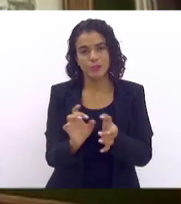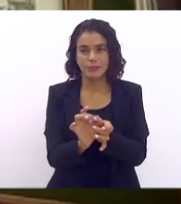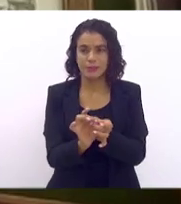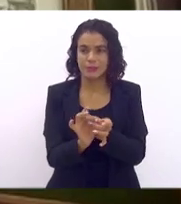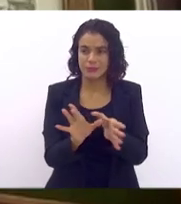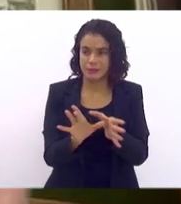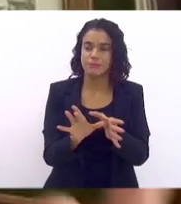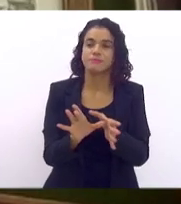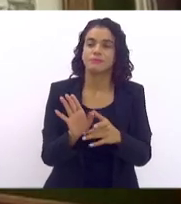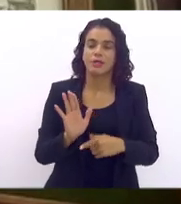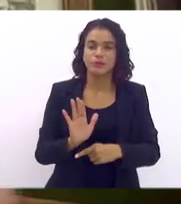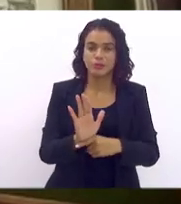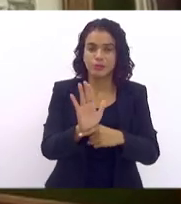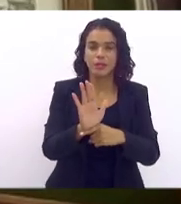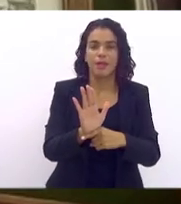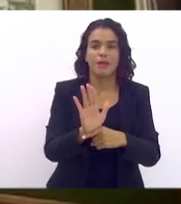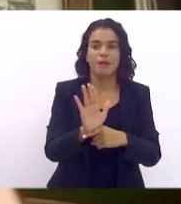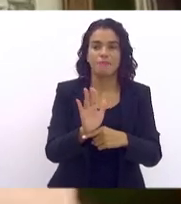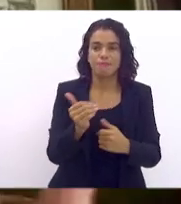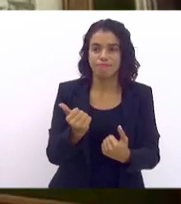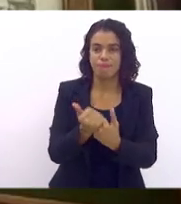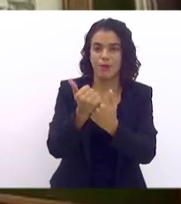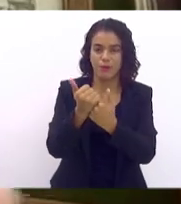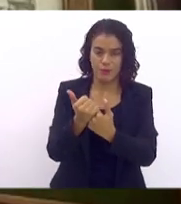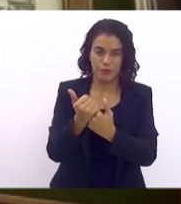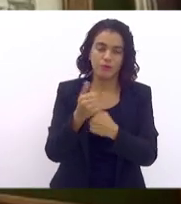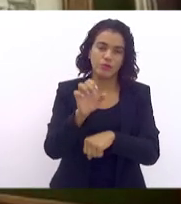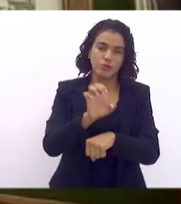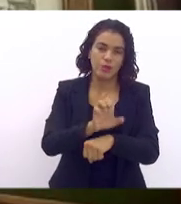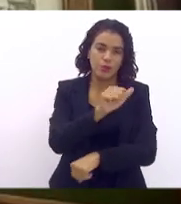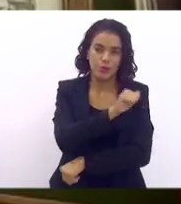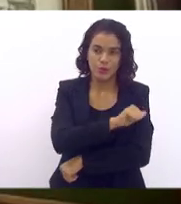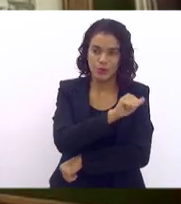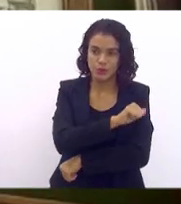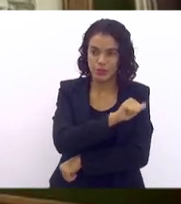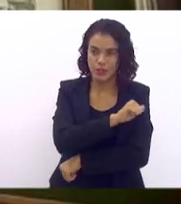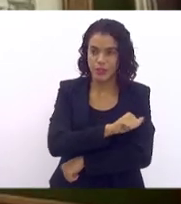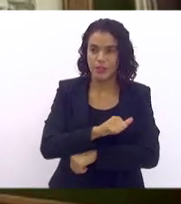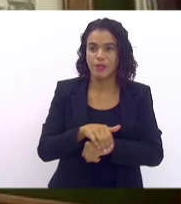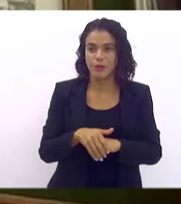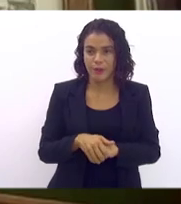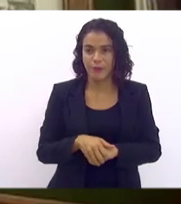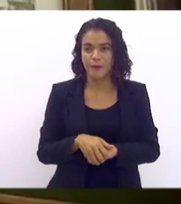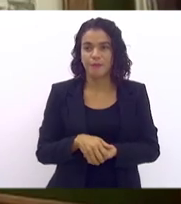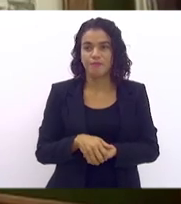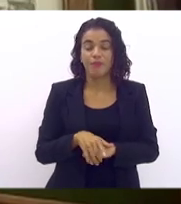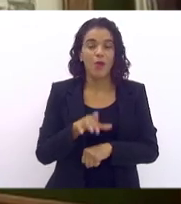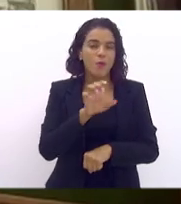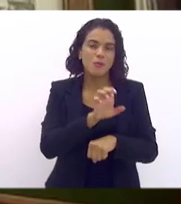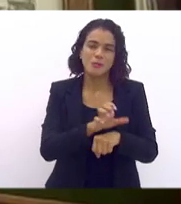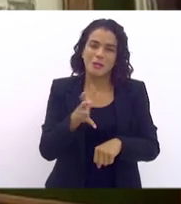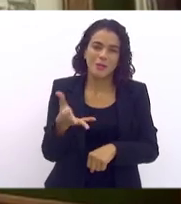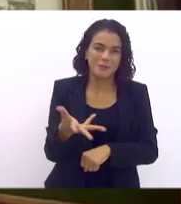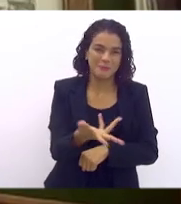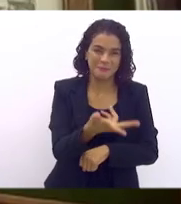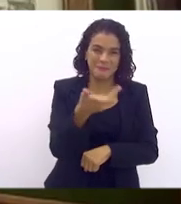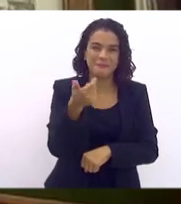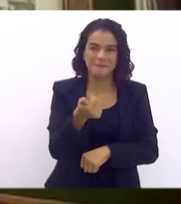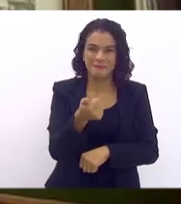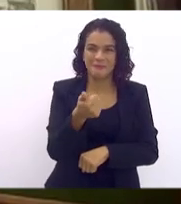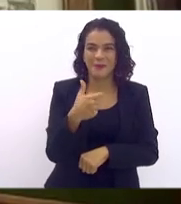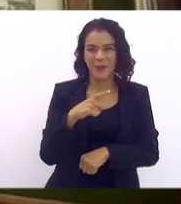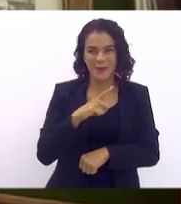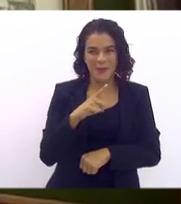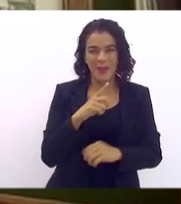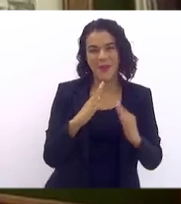disposição para ajudar, para contribuir com o estado do Rio de Janeiro, que é um estado para mim também muito querido. Eu tenho casa